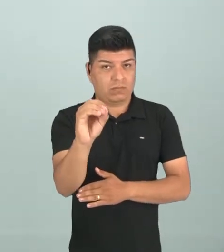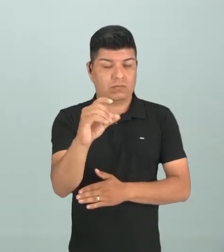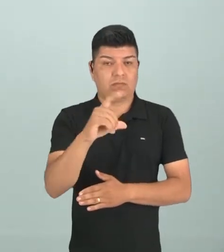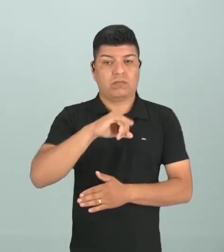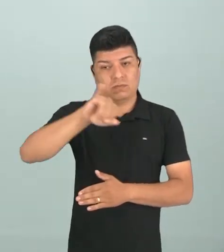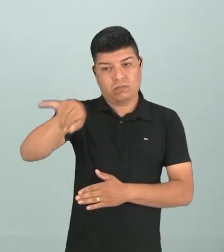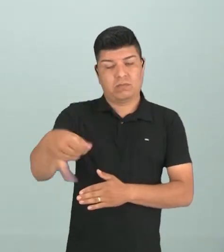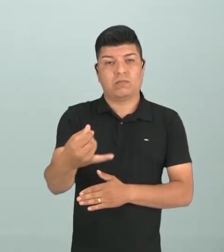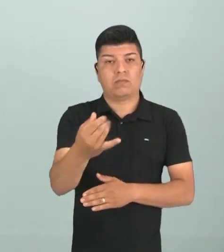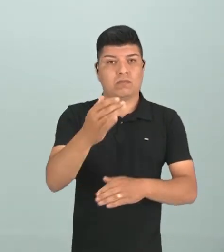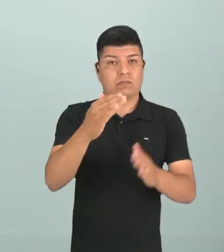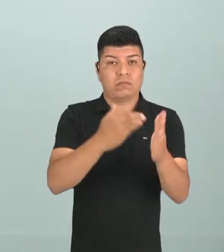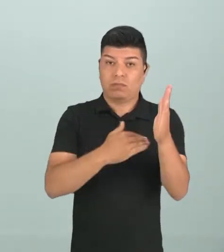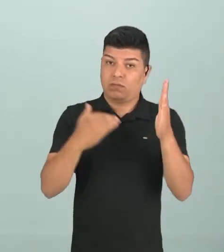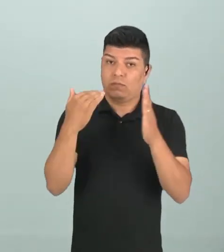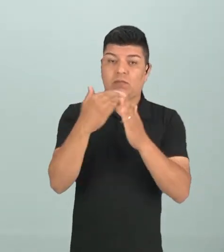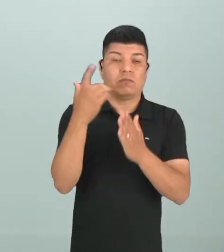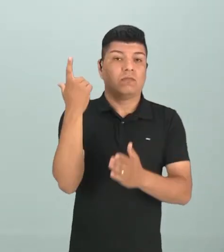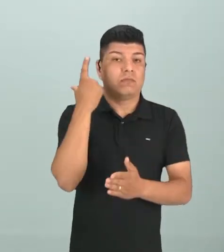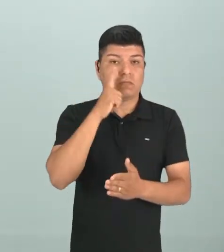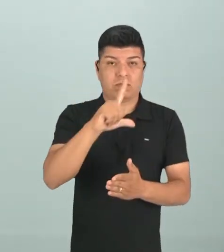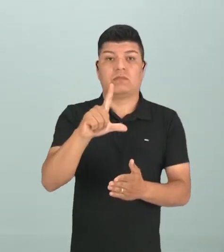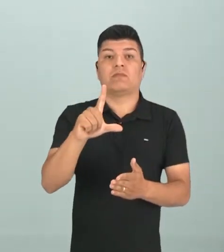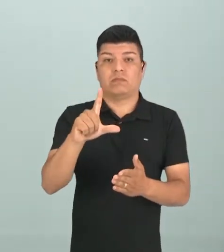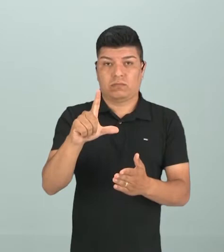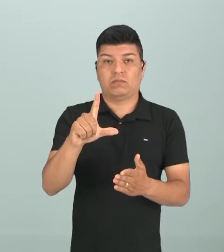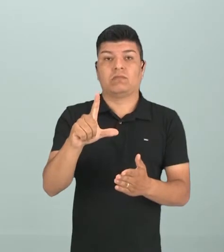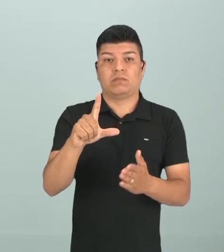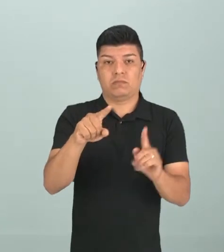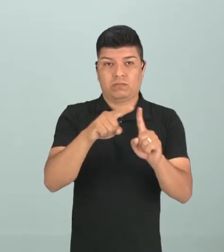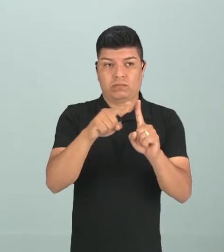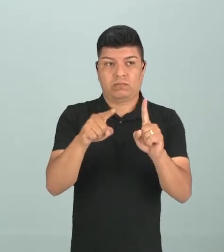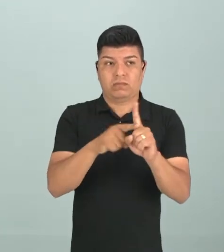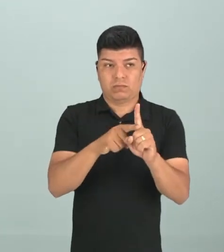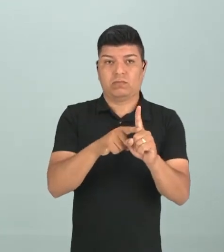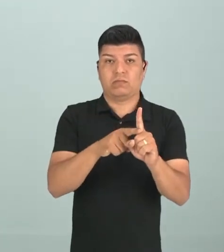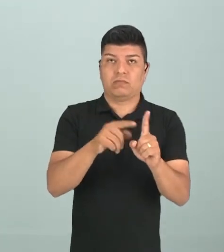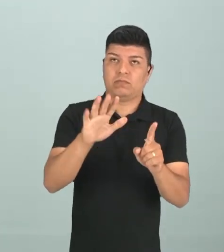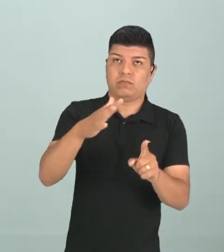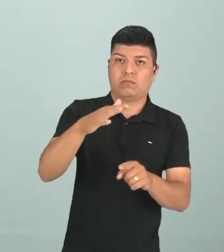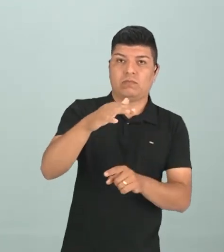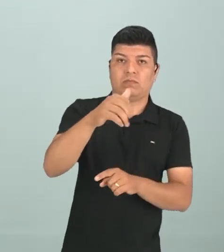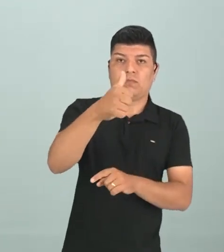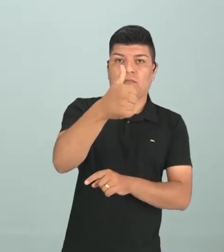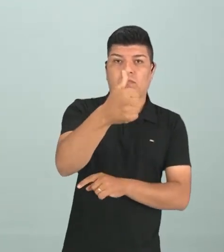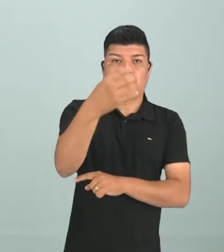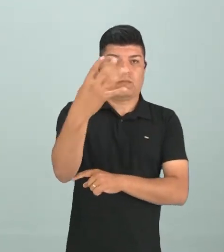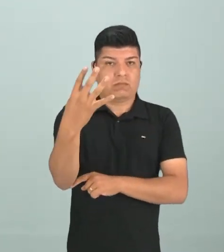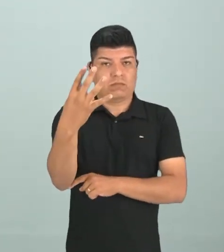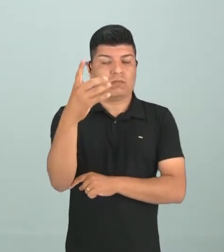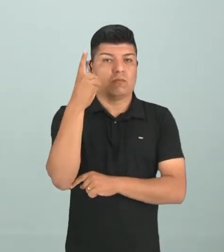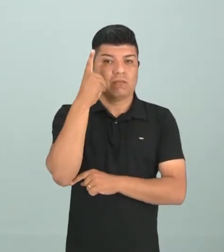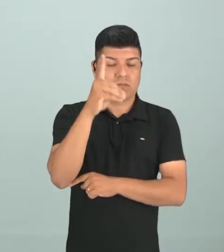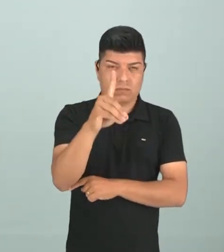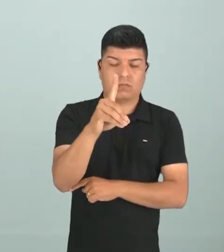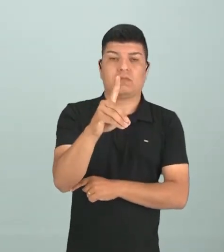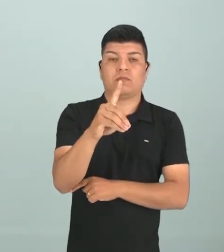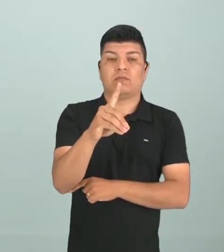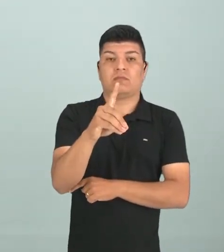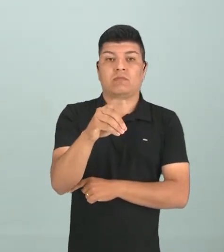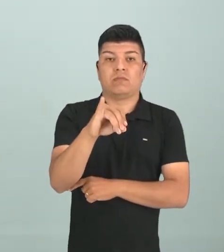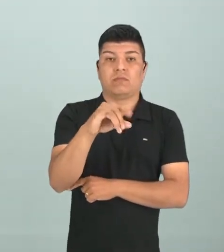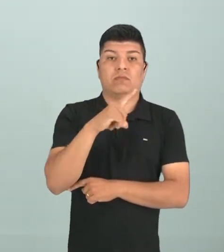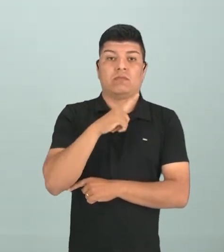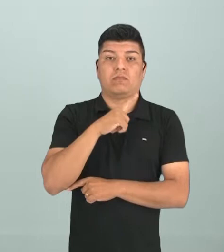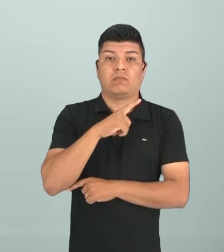maior de ocorrer essa fecundação, que é em torno do 14º dia. Se um ciclo tem